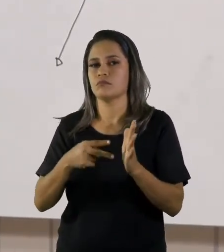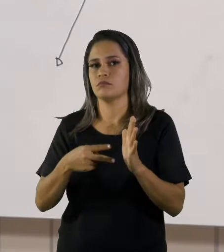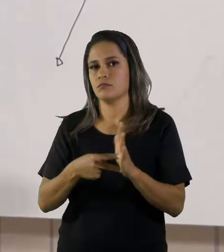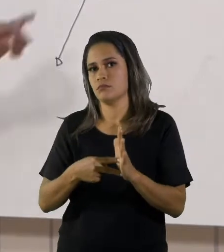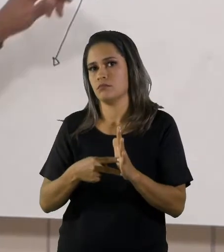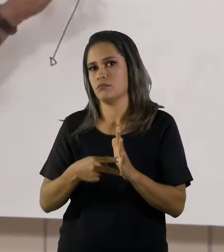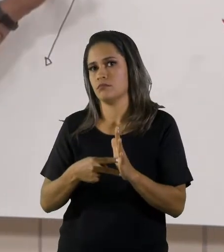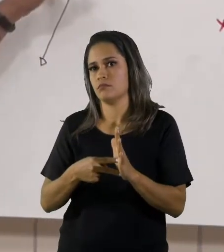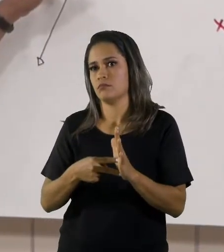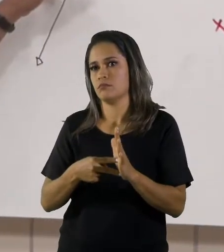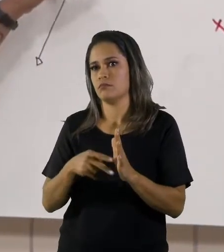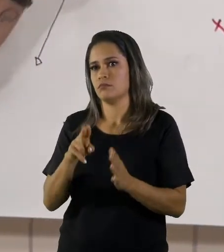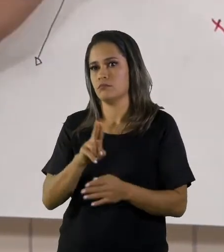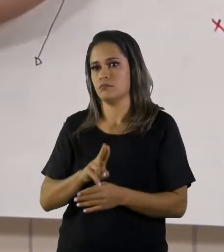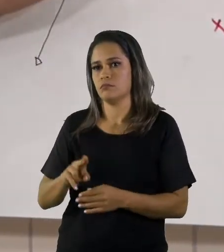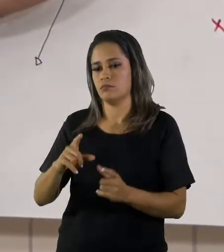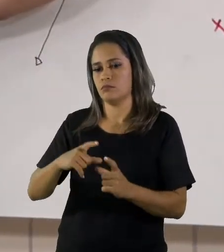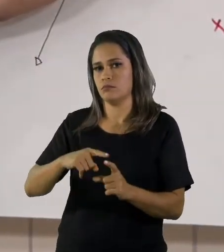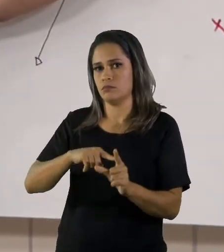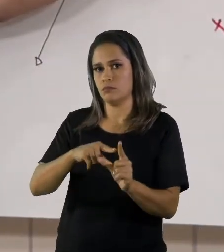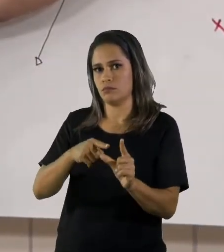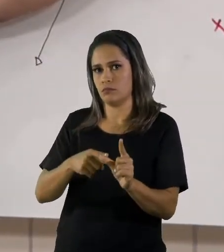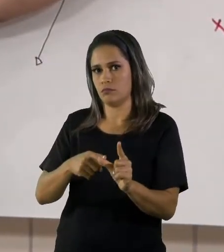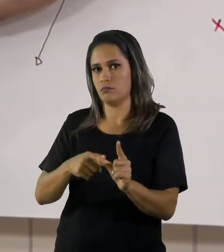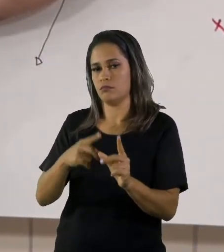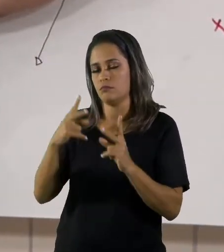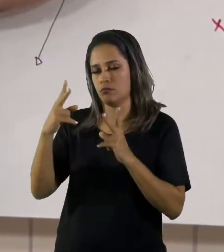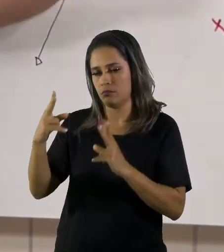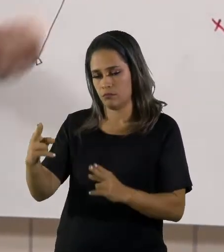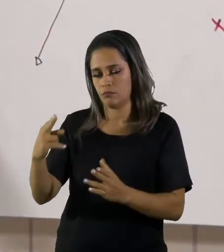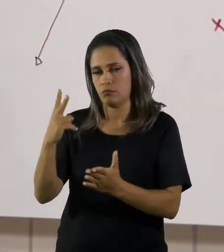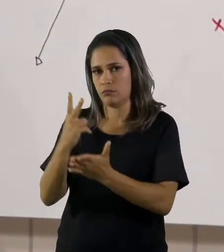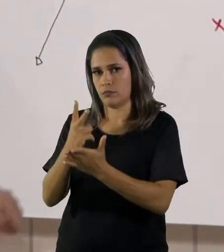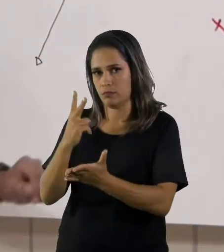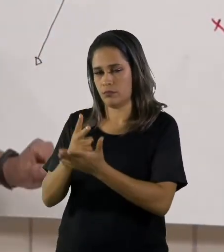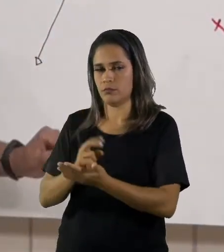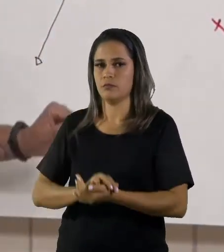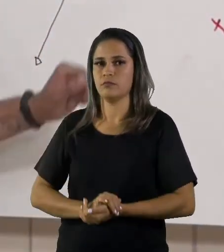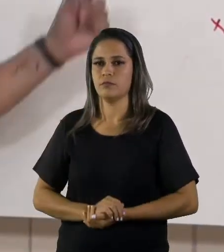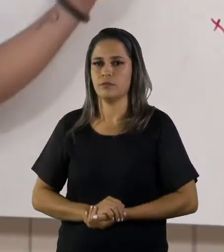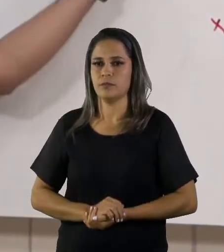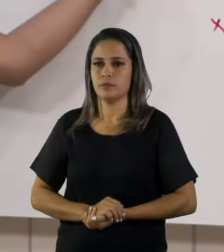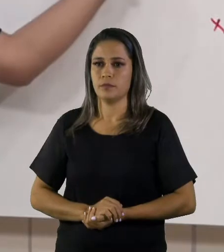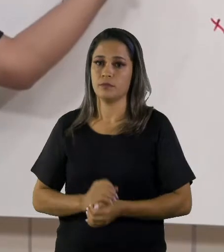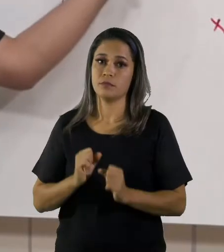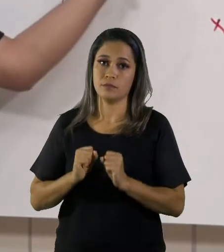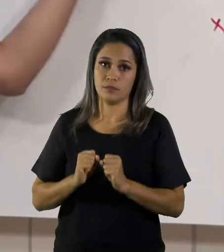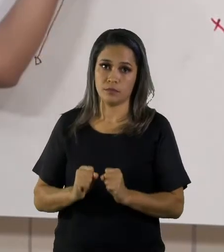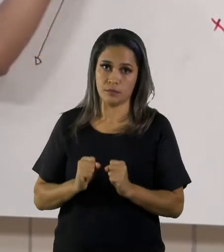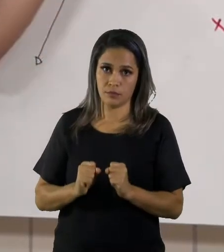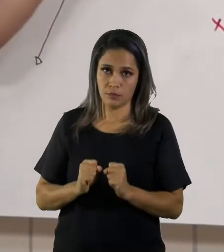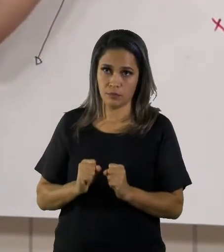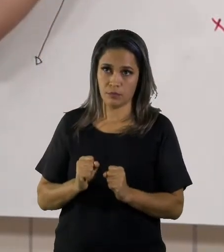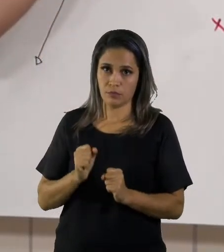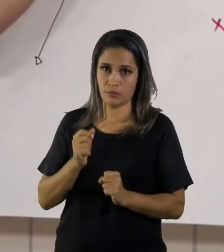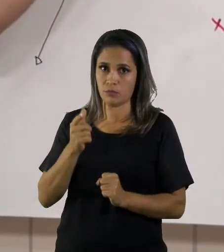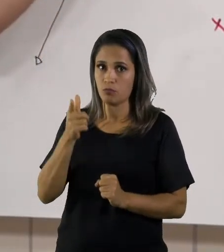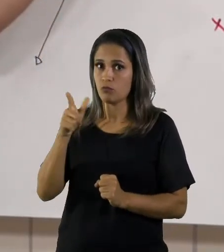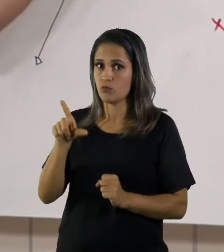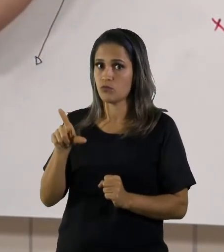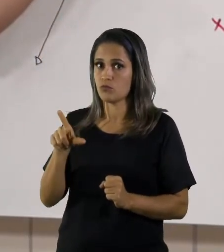medida. E a medida desse ângulo é a mesma que deste outro. Podemos aplicar mais algum alterno